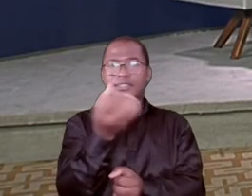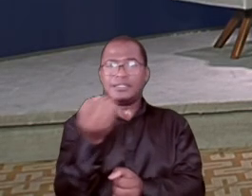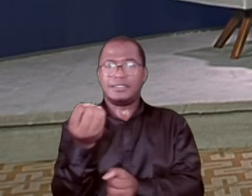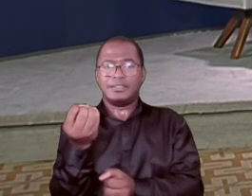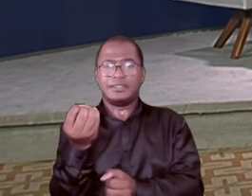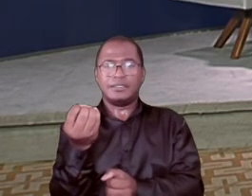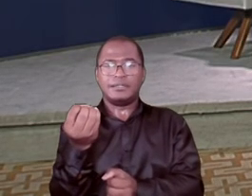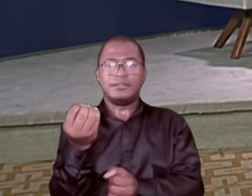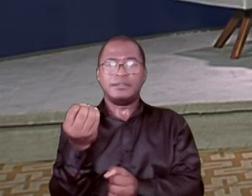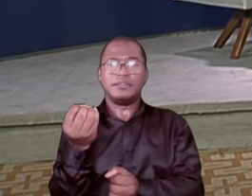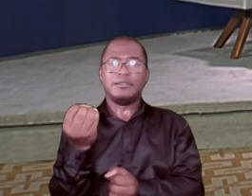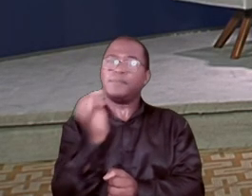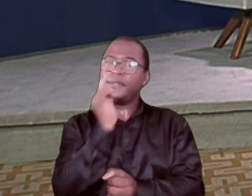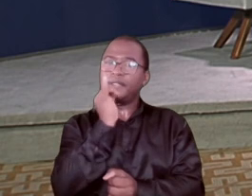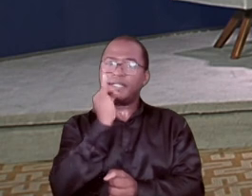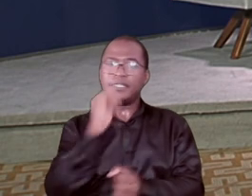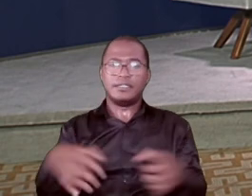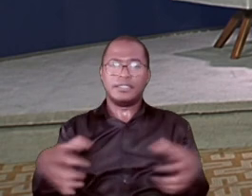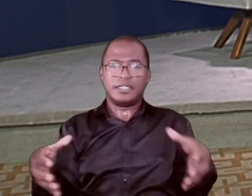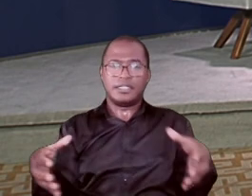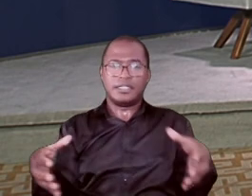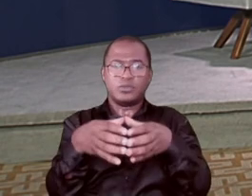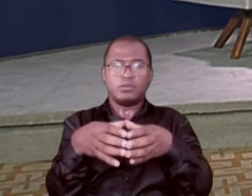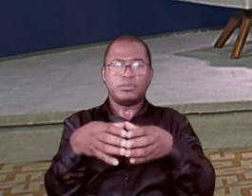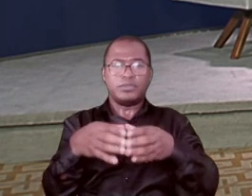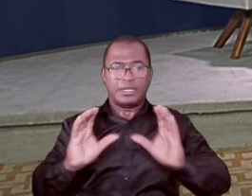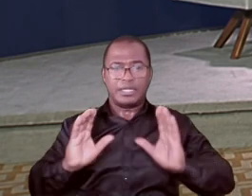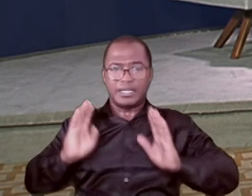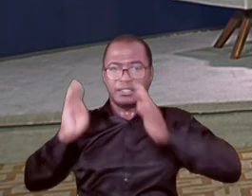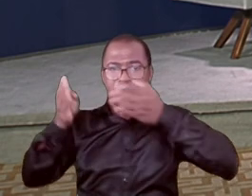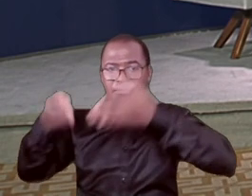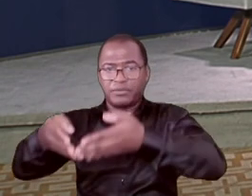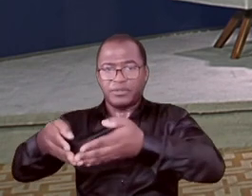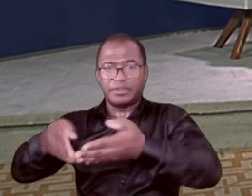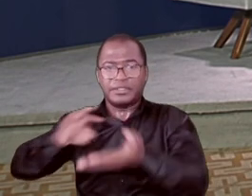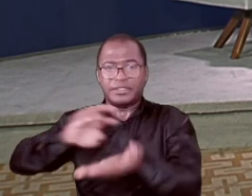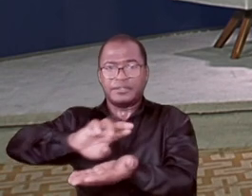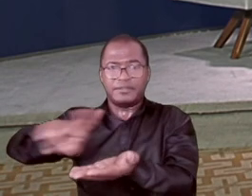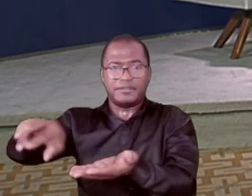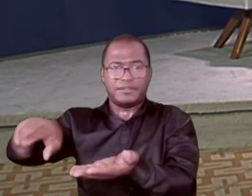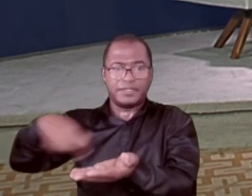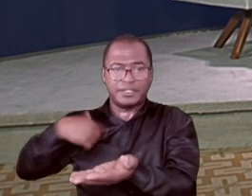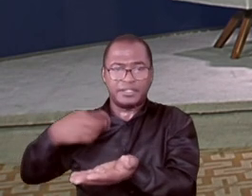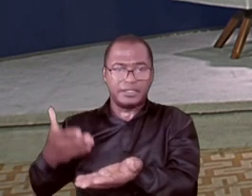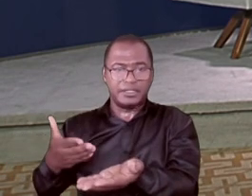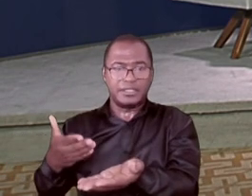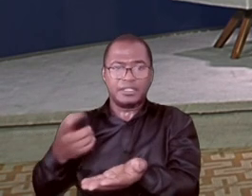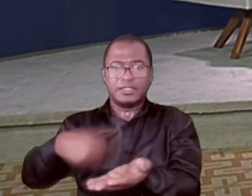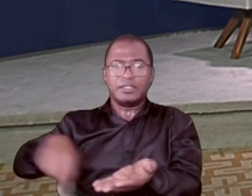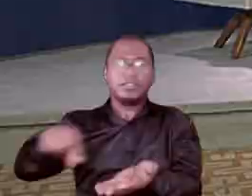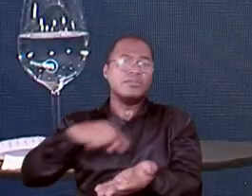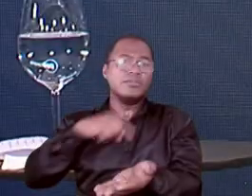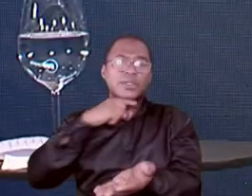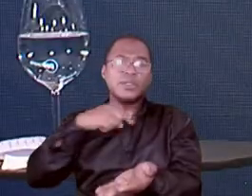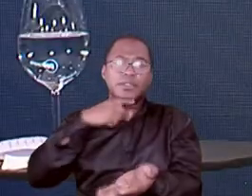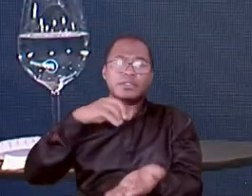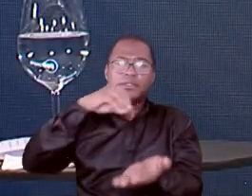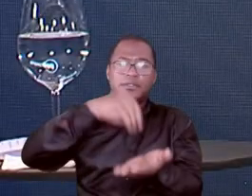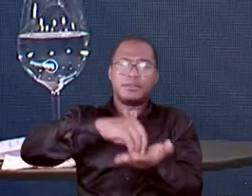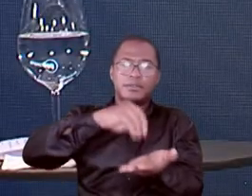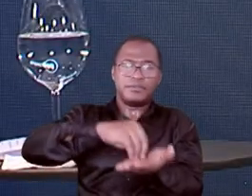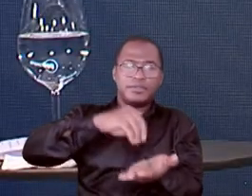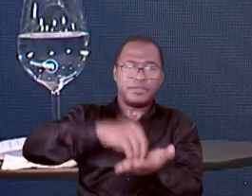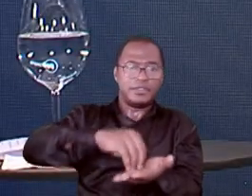porque cada grupo de fedic tá disposto a um determinado tipo de risco com isso a gente nunca teve problema de falta de fanding a gente